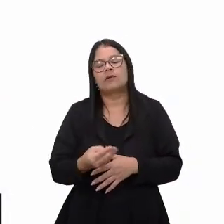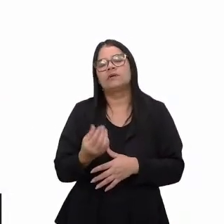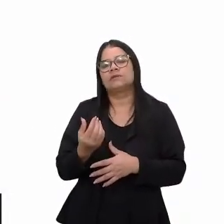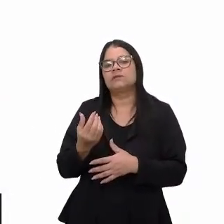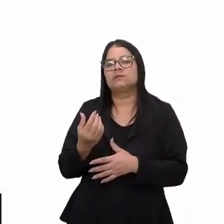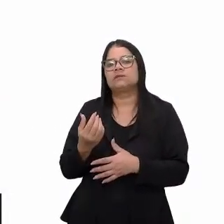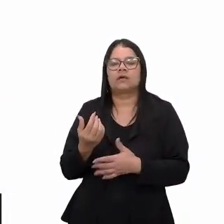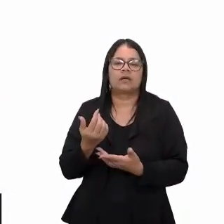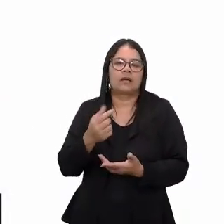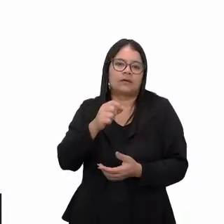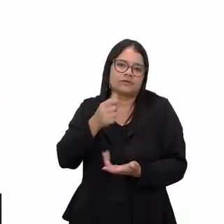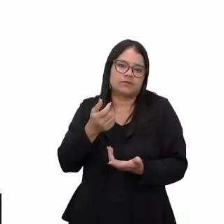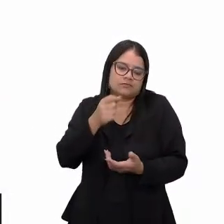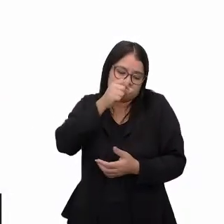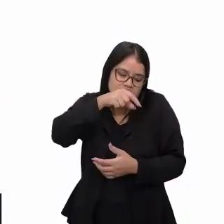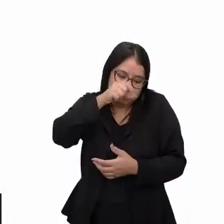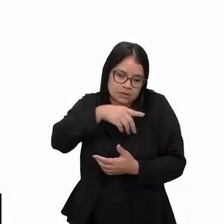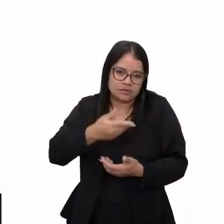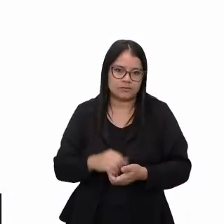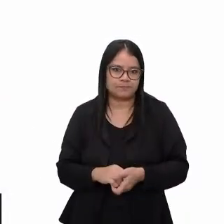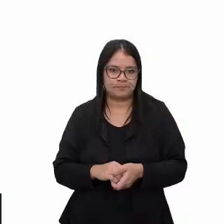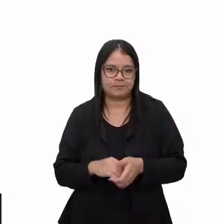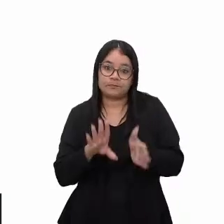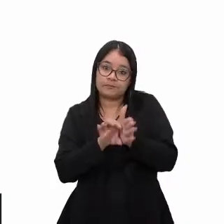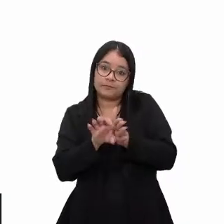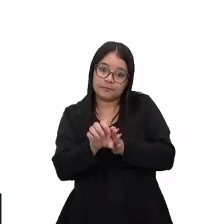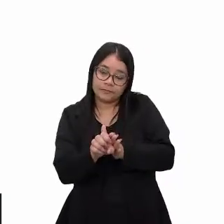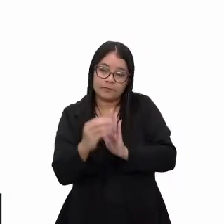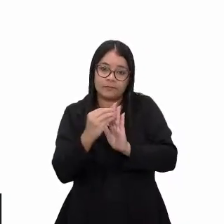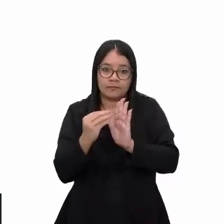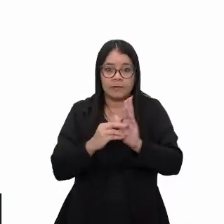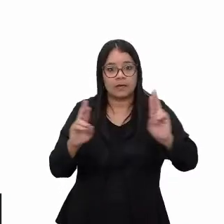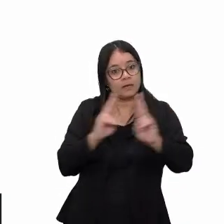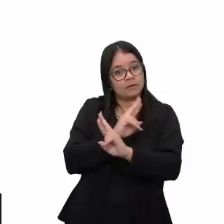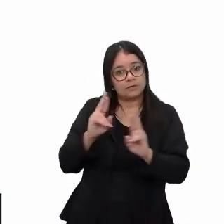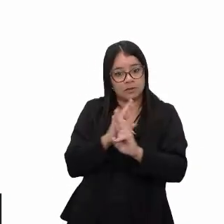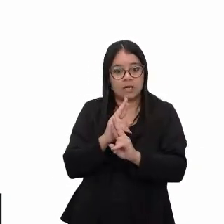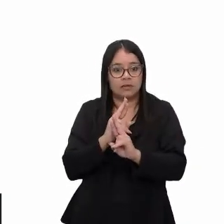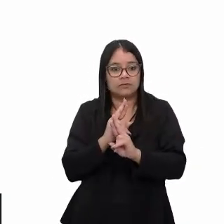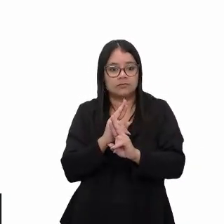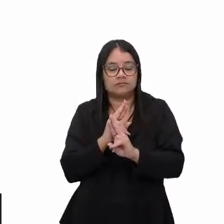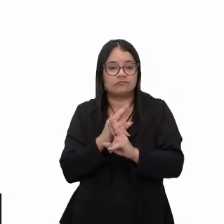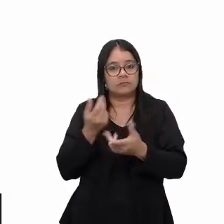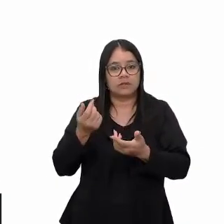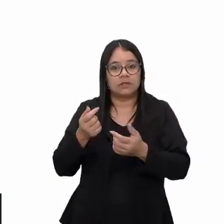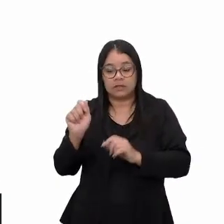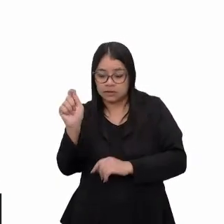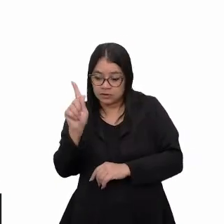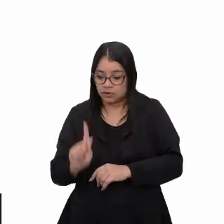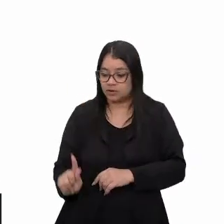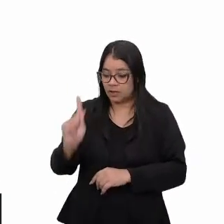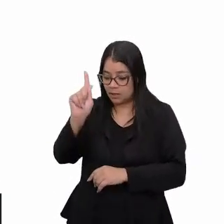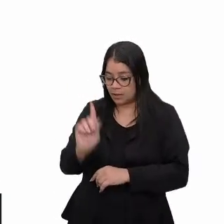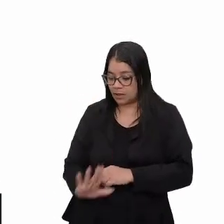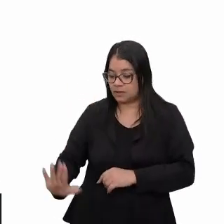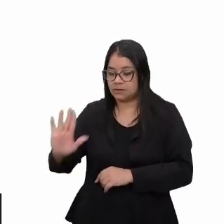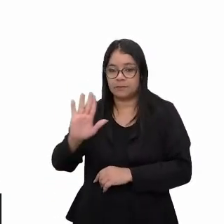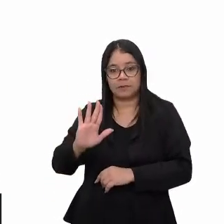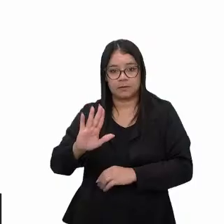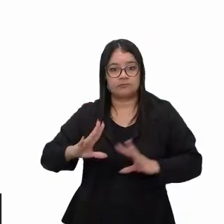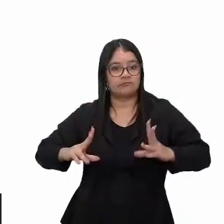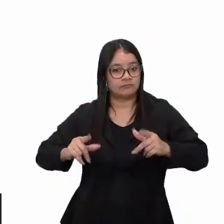assim, hoje nós temos que entrar nesse conceito da questão resíduo e gerenciamento, porque nós temos